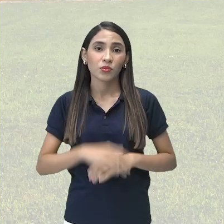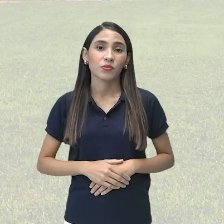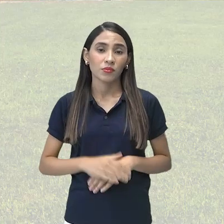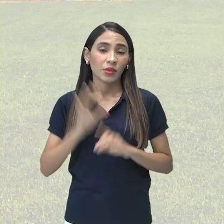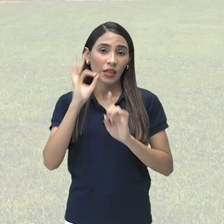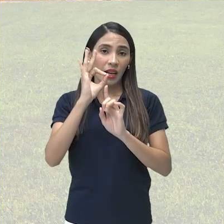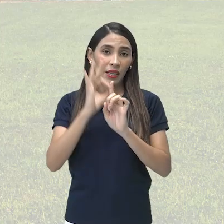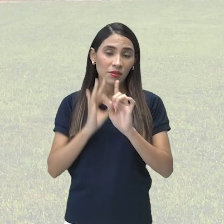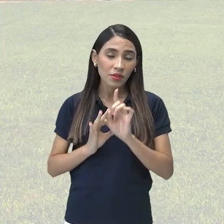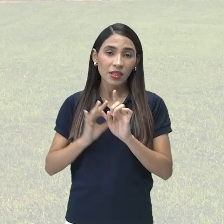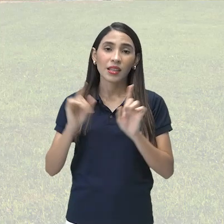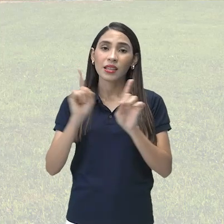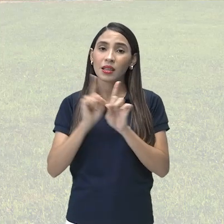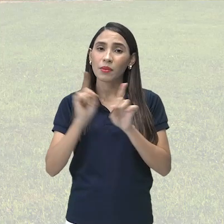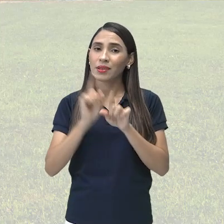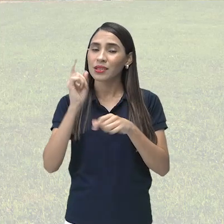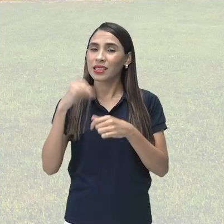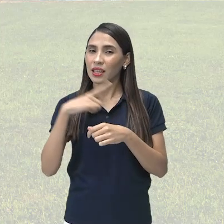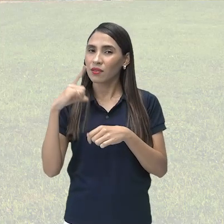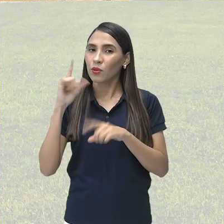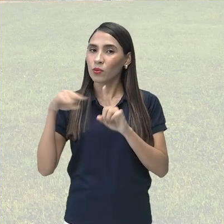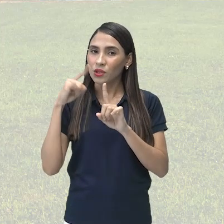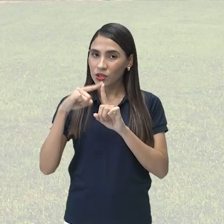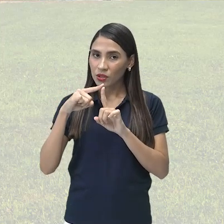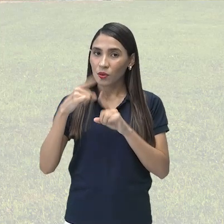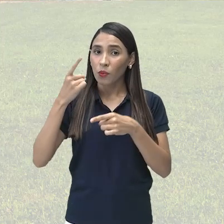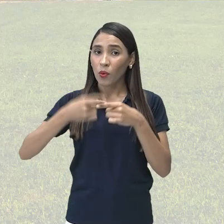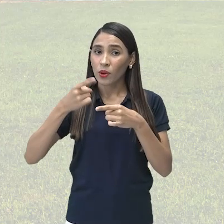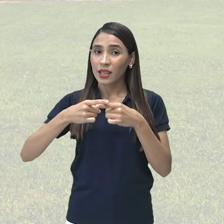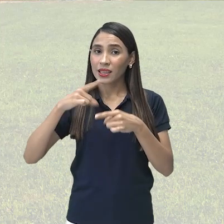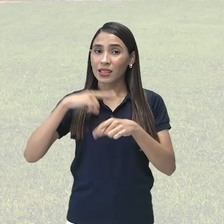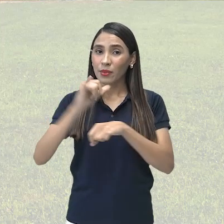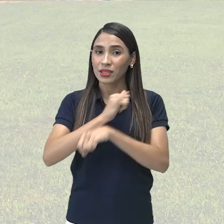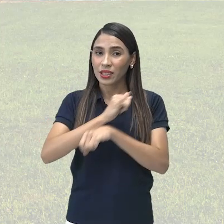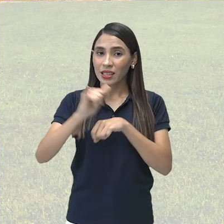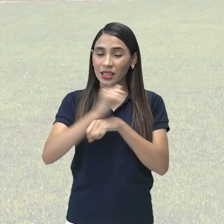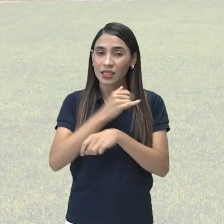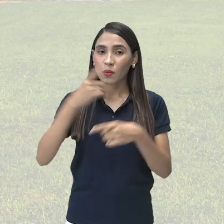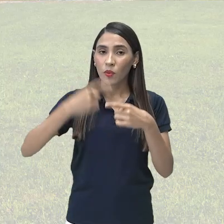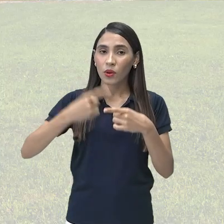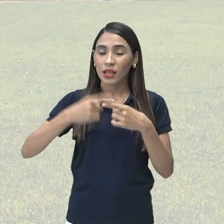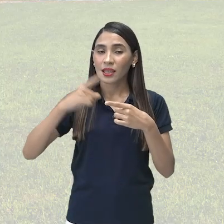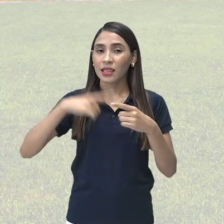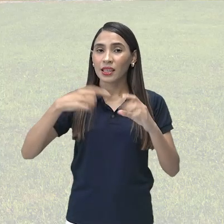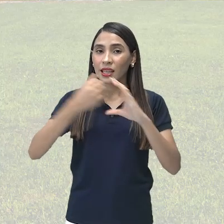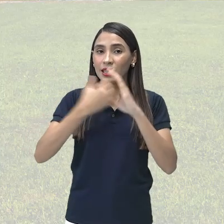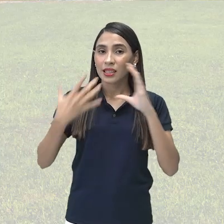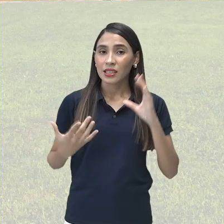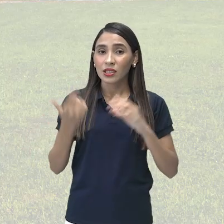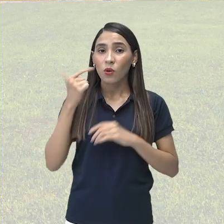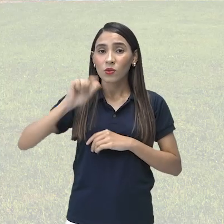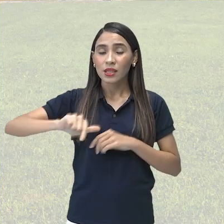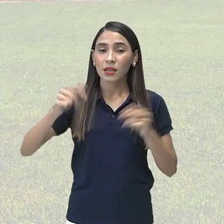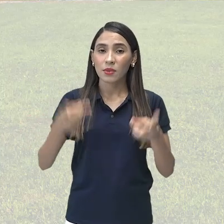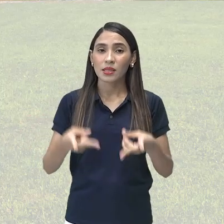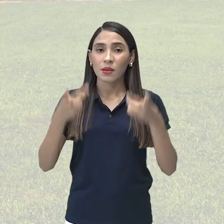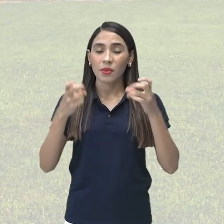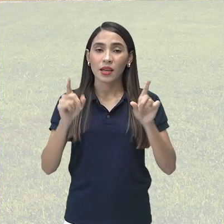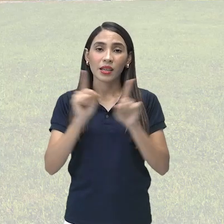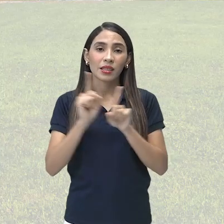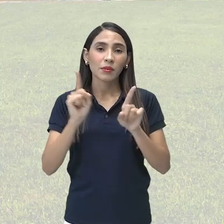as ervilhas, ela foi estratégica, pois elas possuem características facilmente observáveis